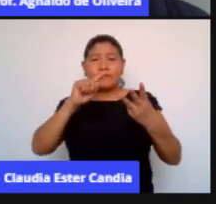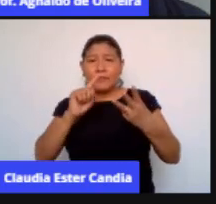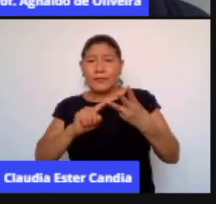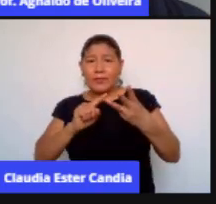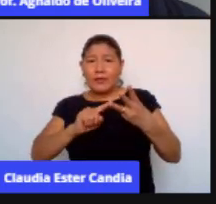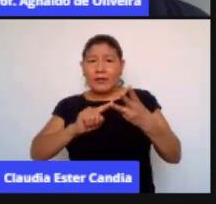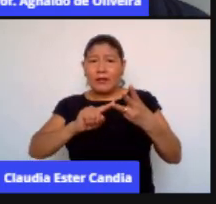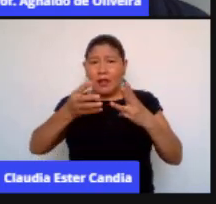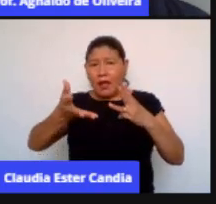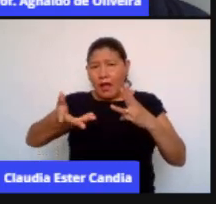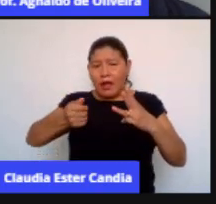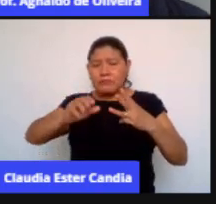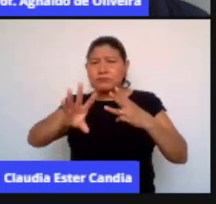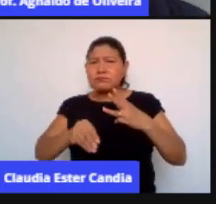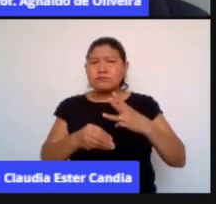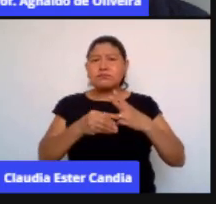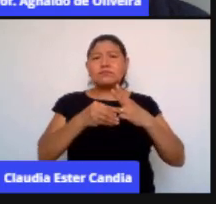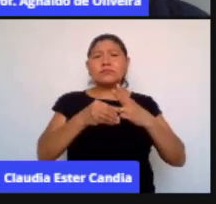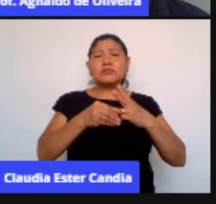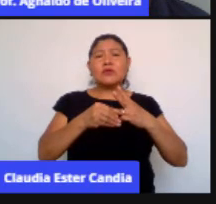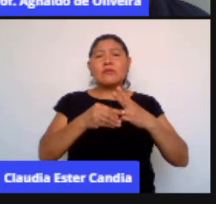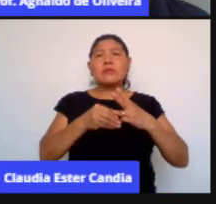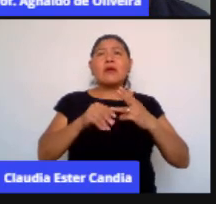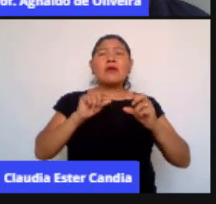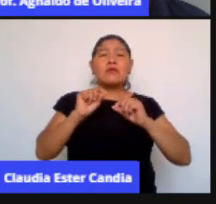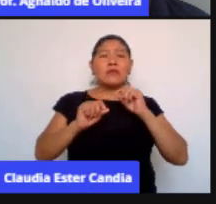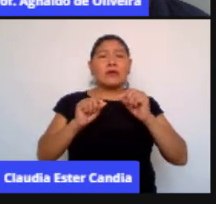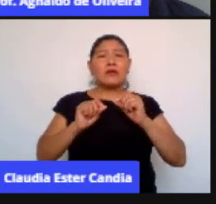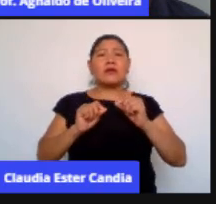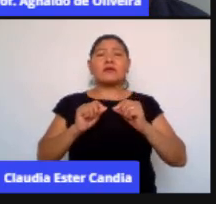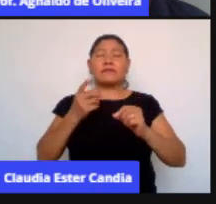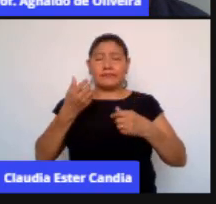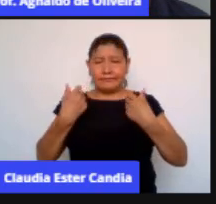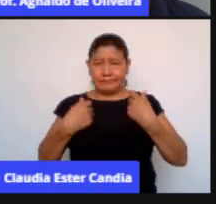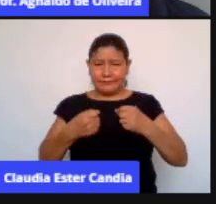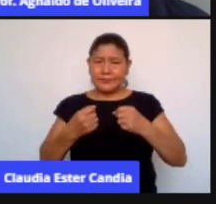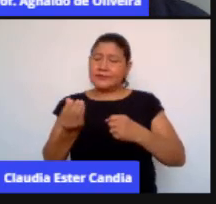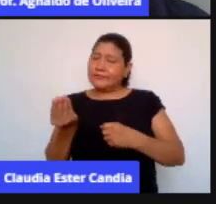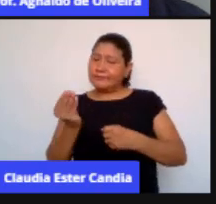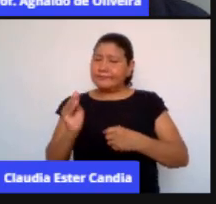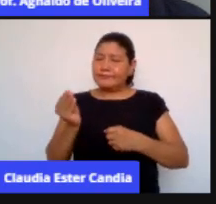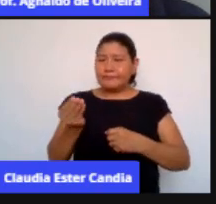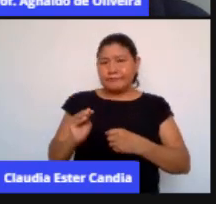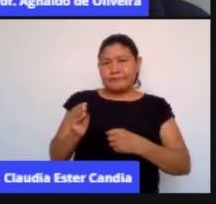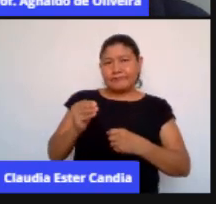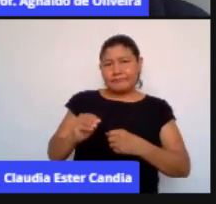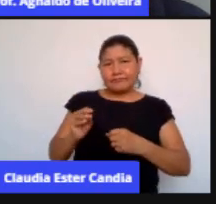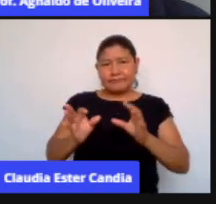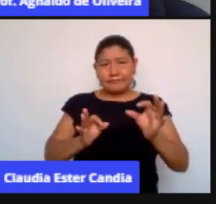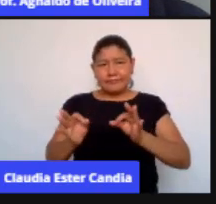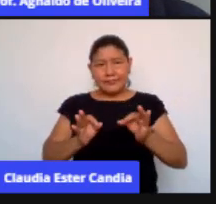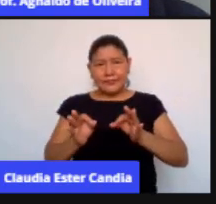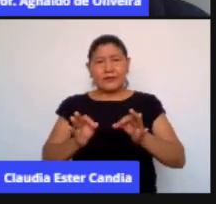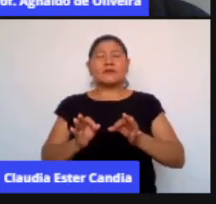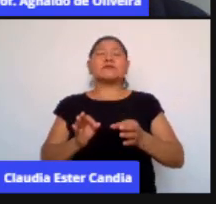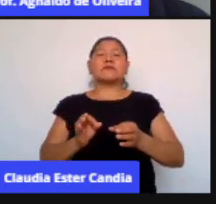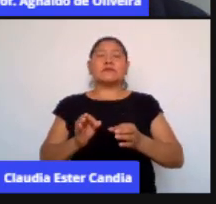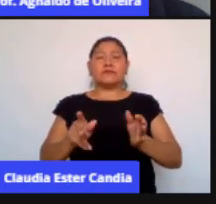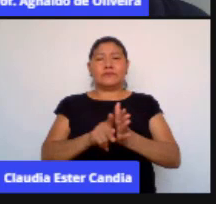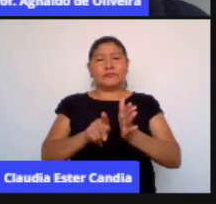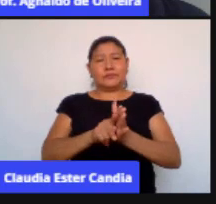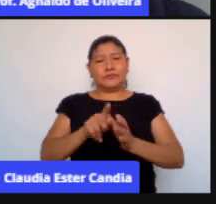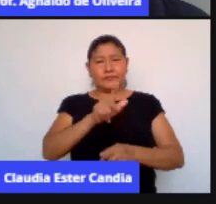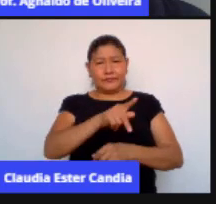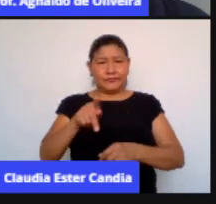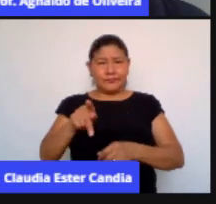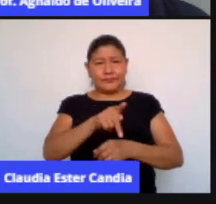às indicadas, né, elas apareçam no próprio planejamento do professor. Pode passar, Agnaldo, por favor?